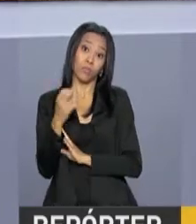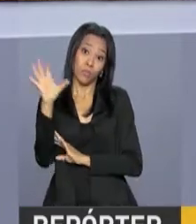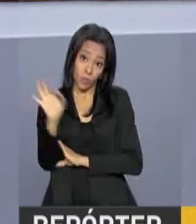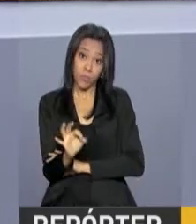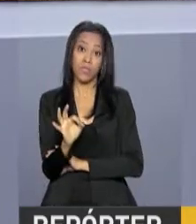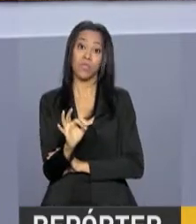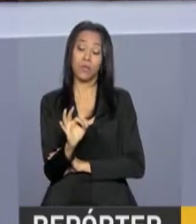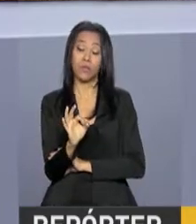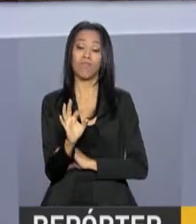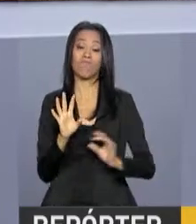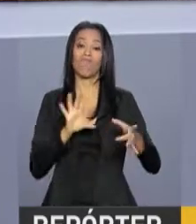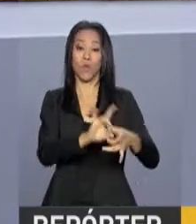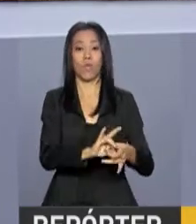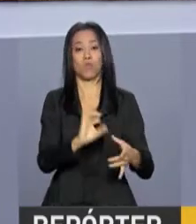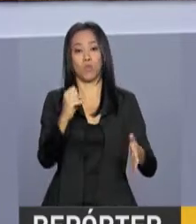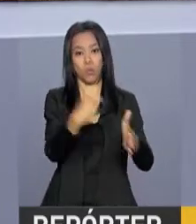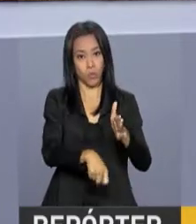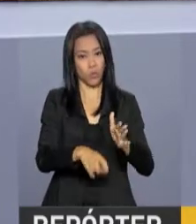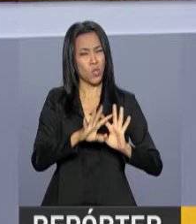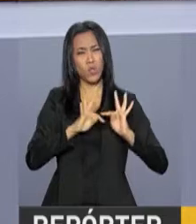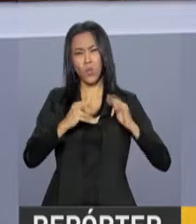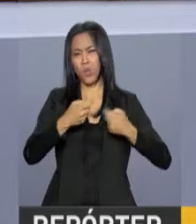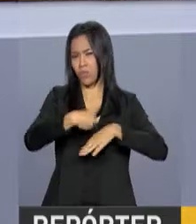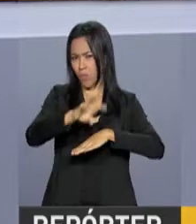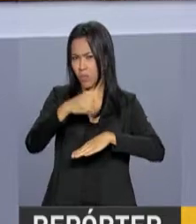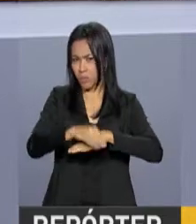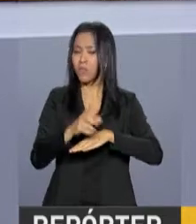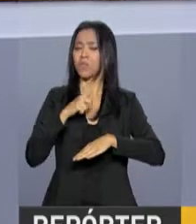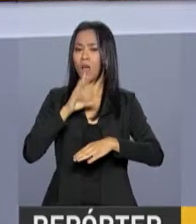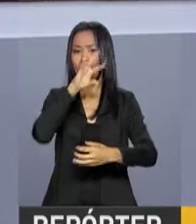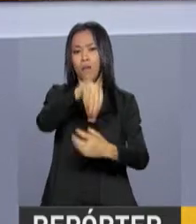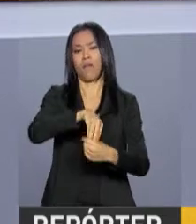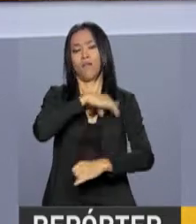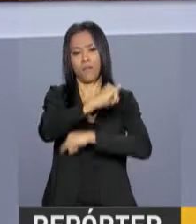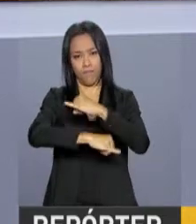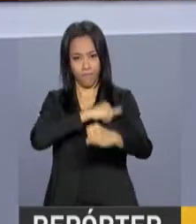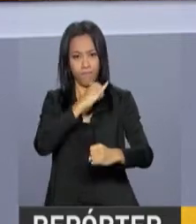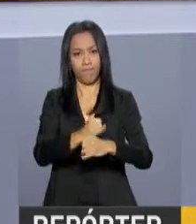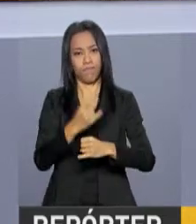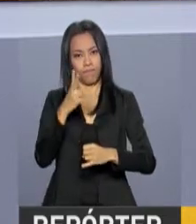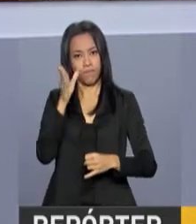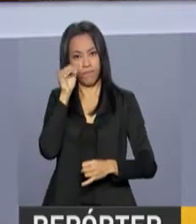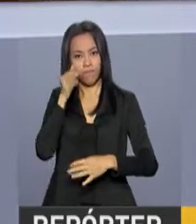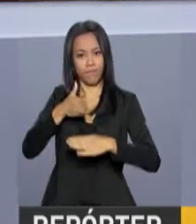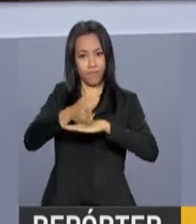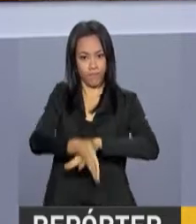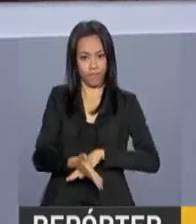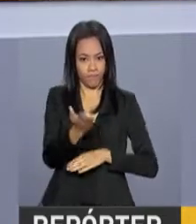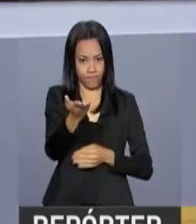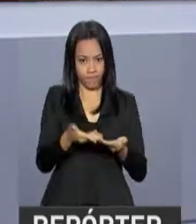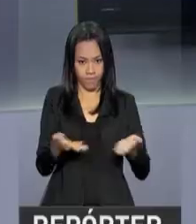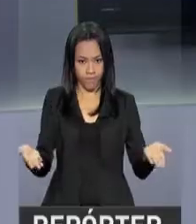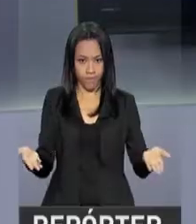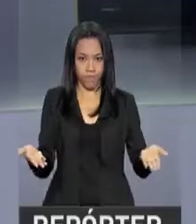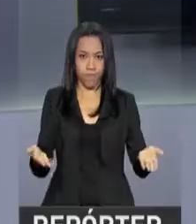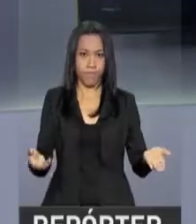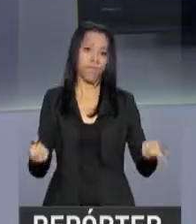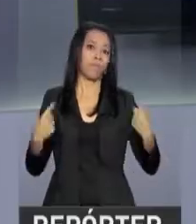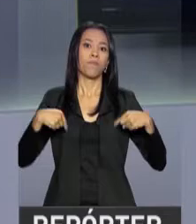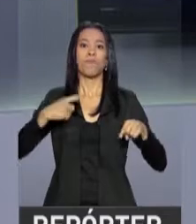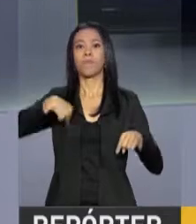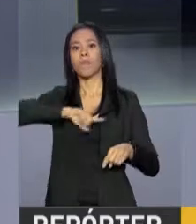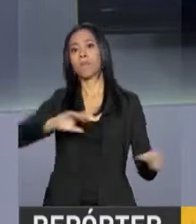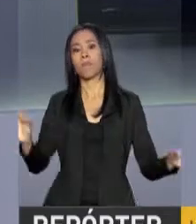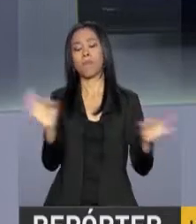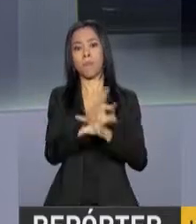do imposto devido todas as informações estão disponíveis na página da receita federal na internet e nós